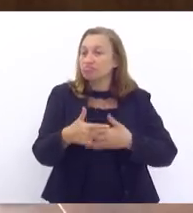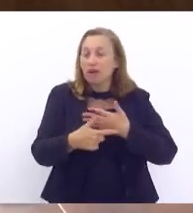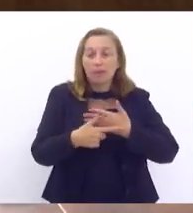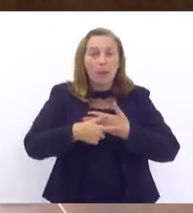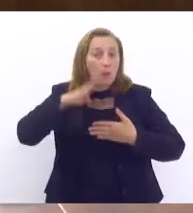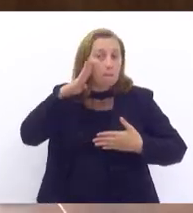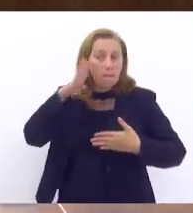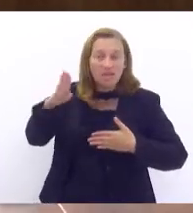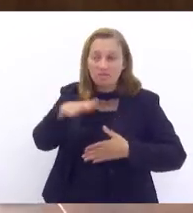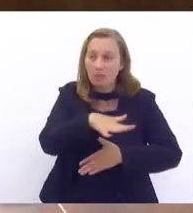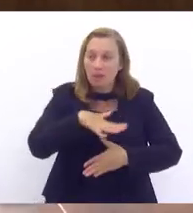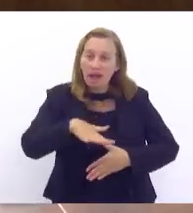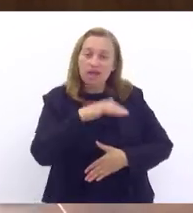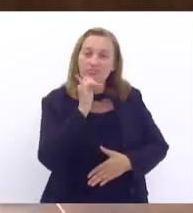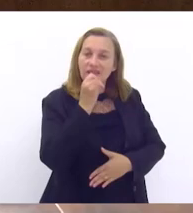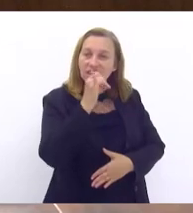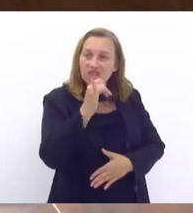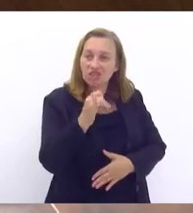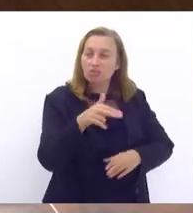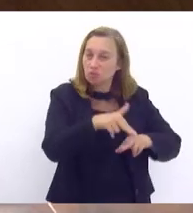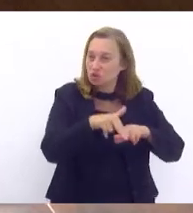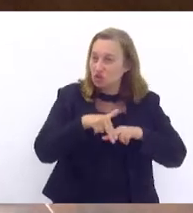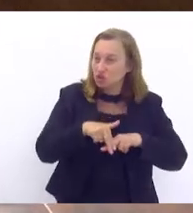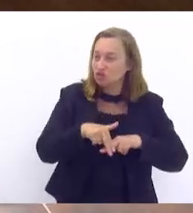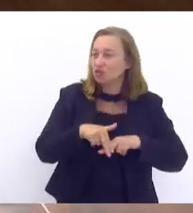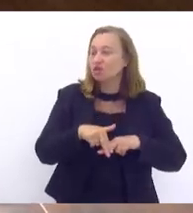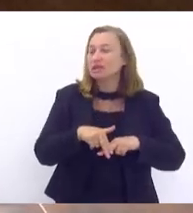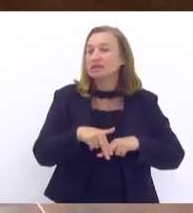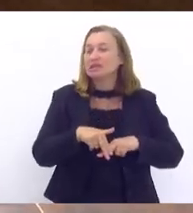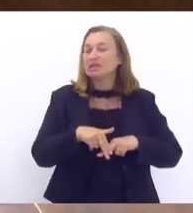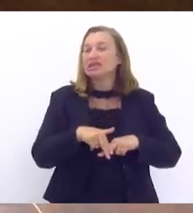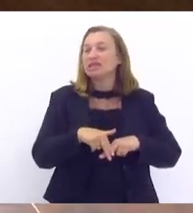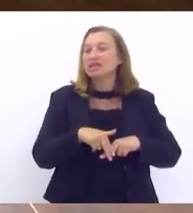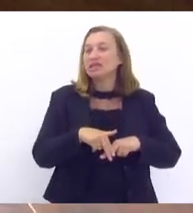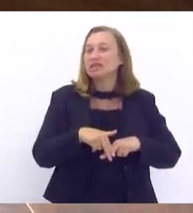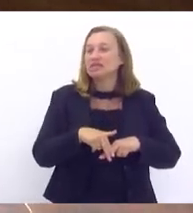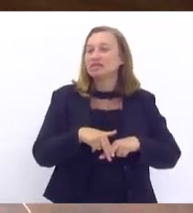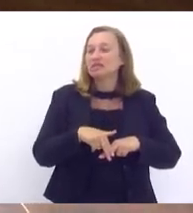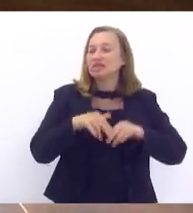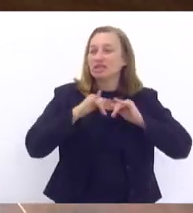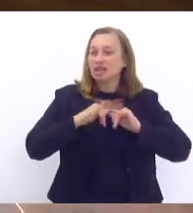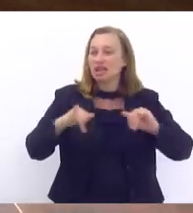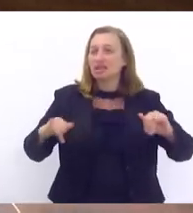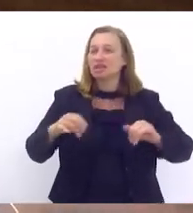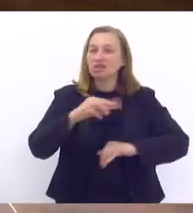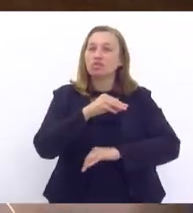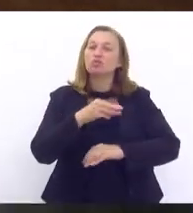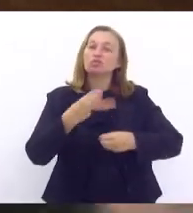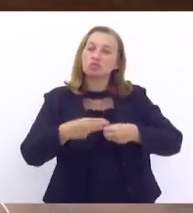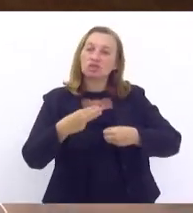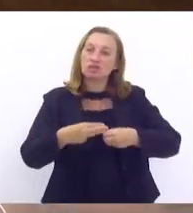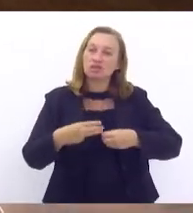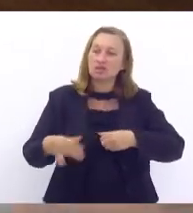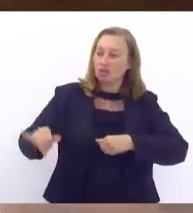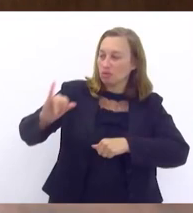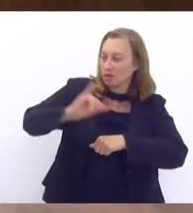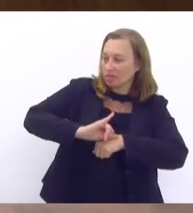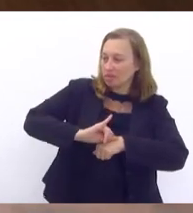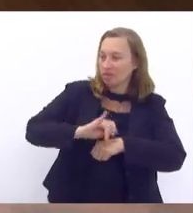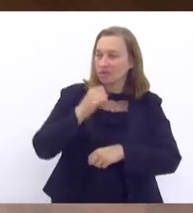setor energético e por essa razão que a gente faz a declaração do município como capital da